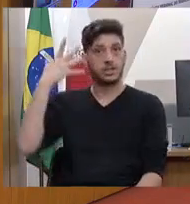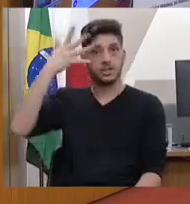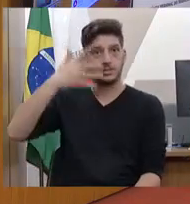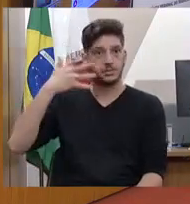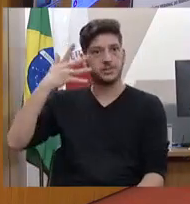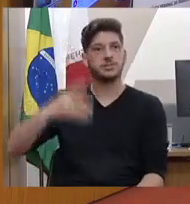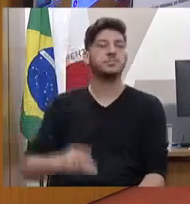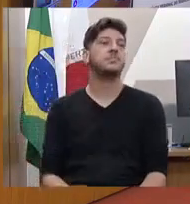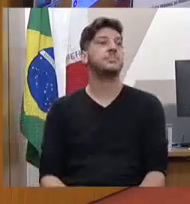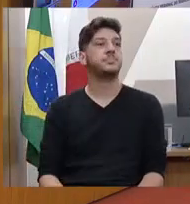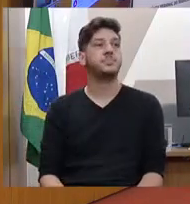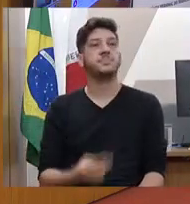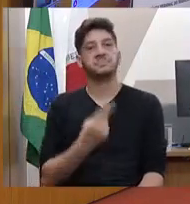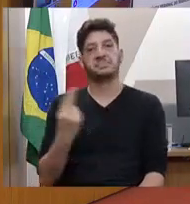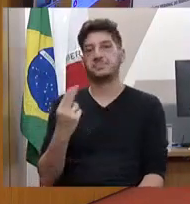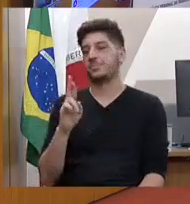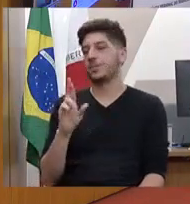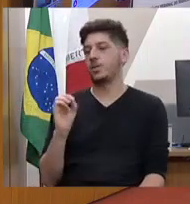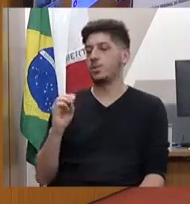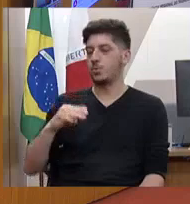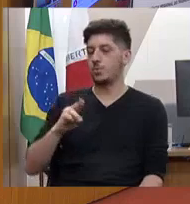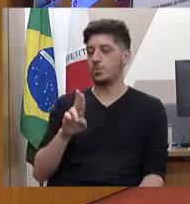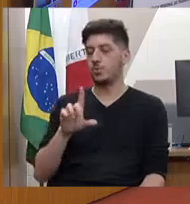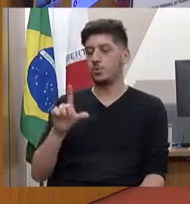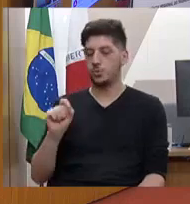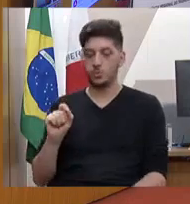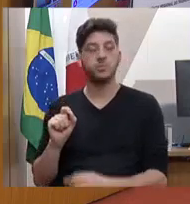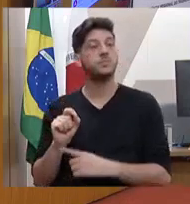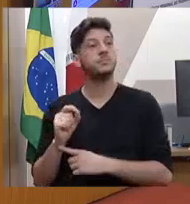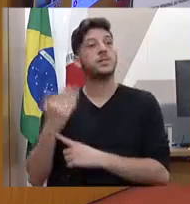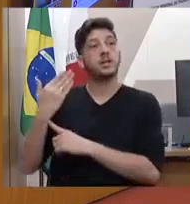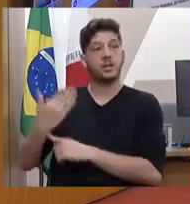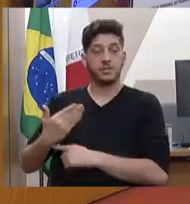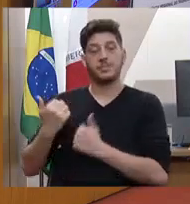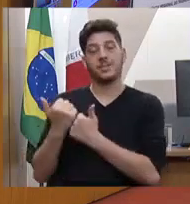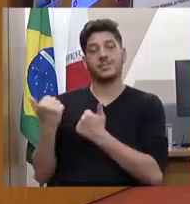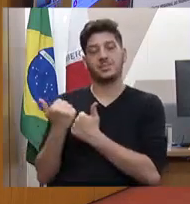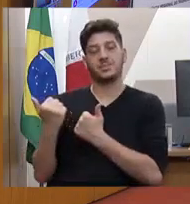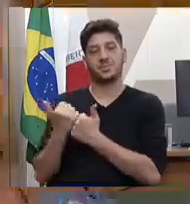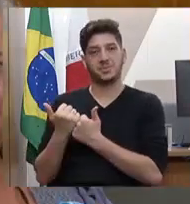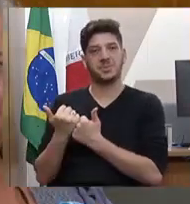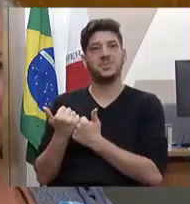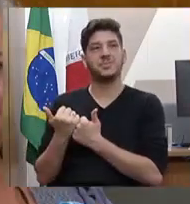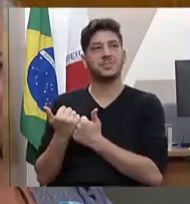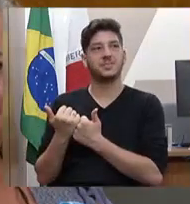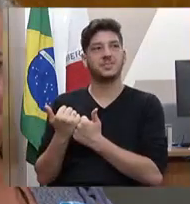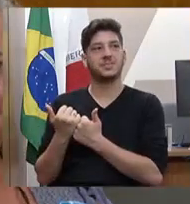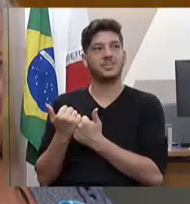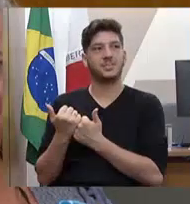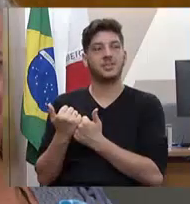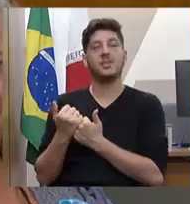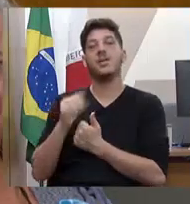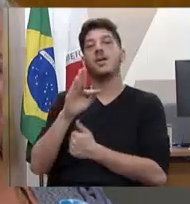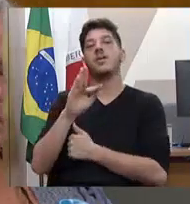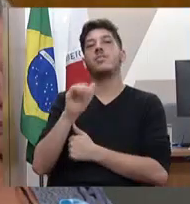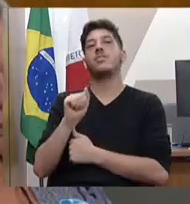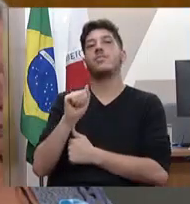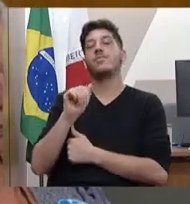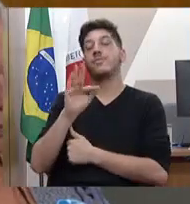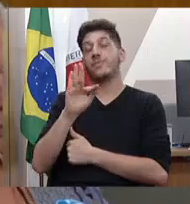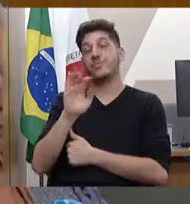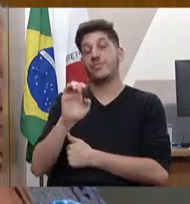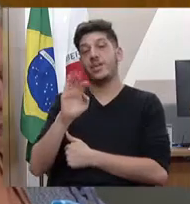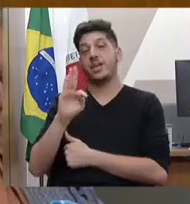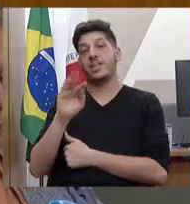meu nome é Rômulo sou assessor sou assessor da Fé taek